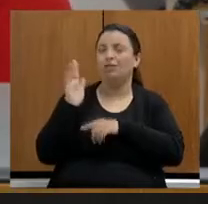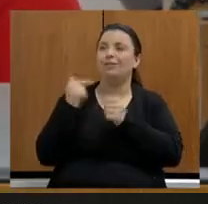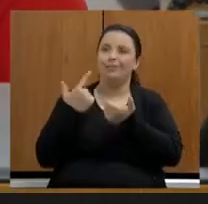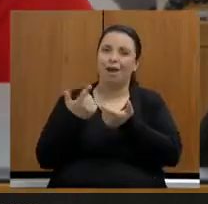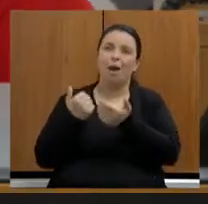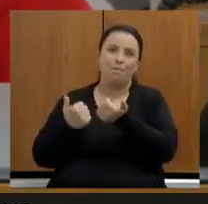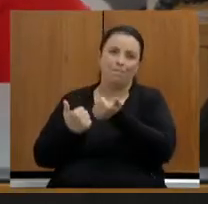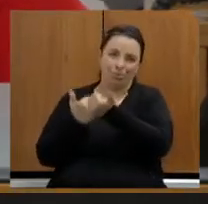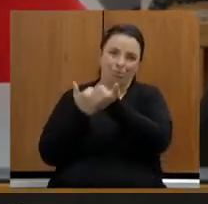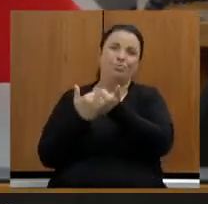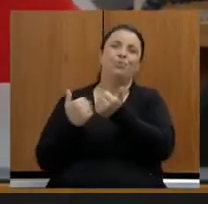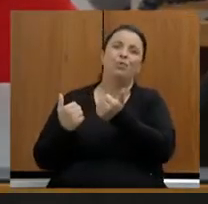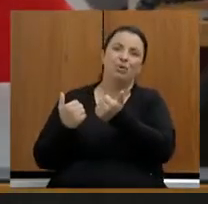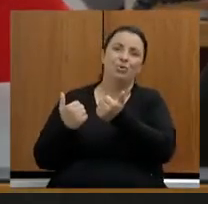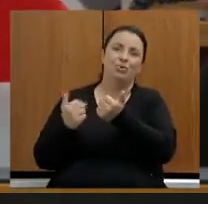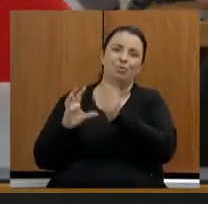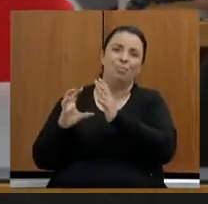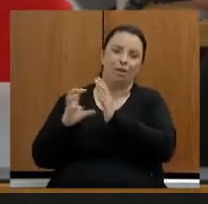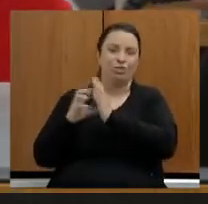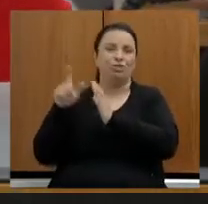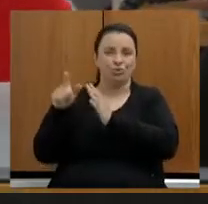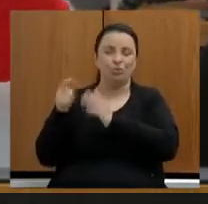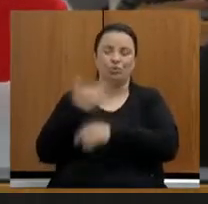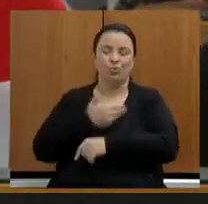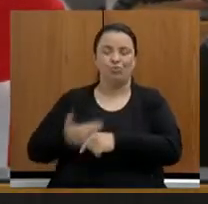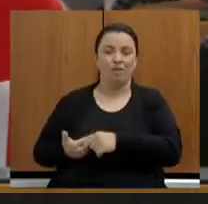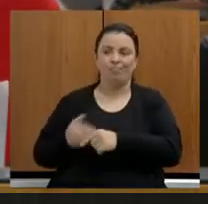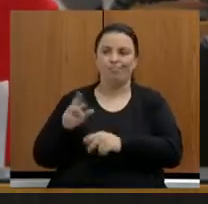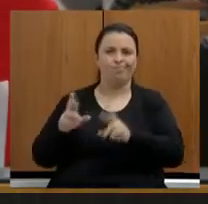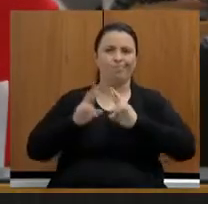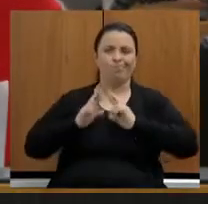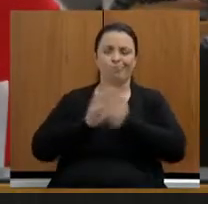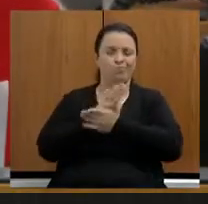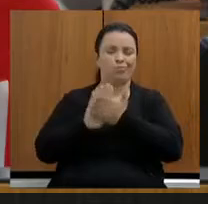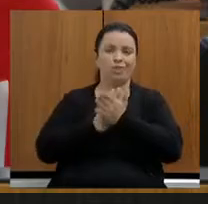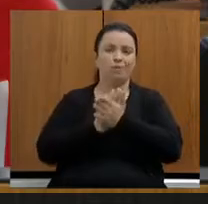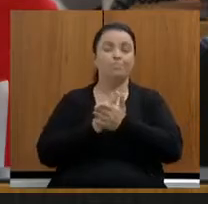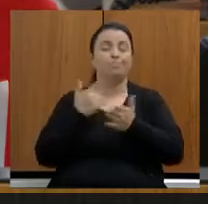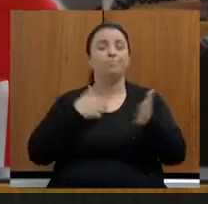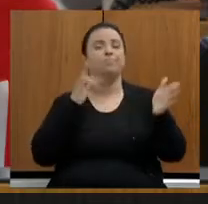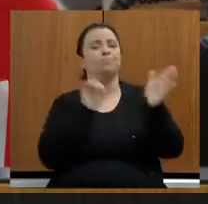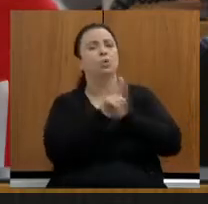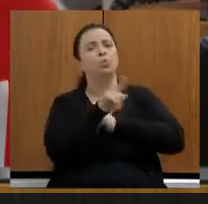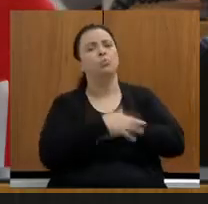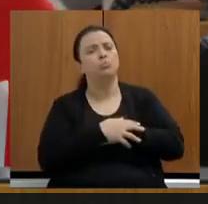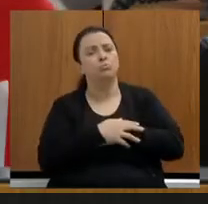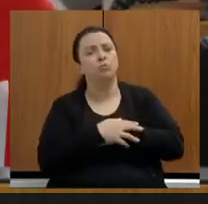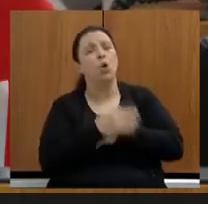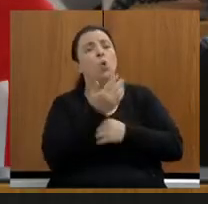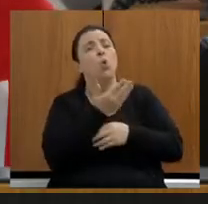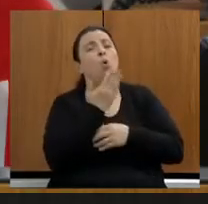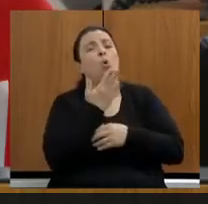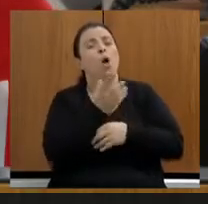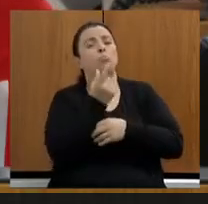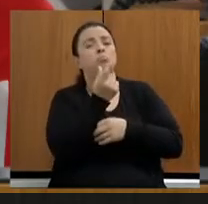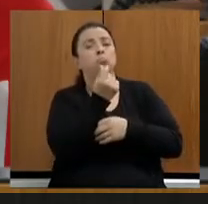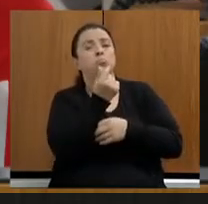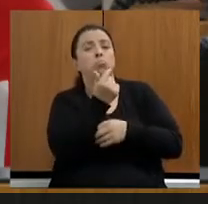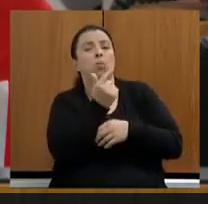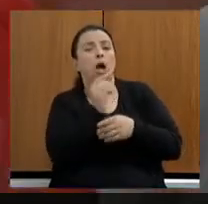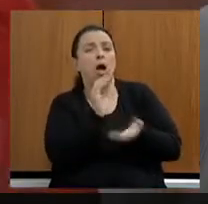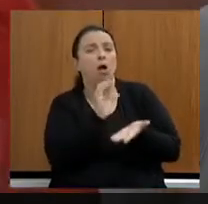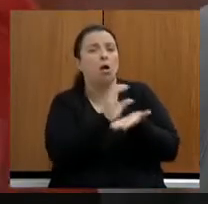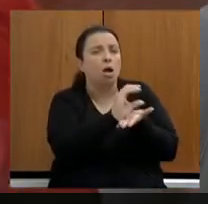governo ainda não obtive nenhuma resposta Essa é minha primeira pergunta qual foi o valor da ajuda de custo que